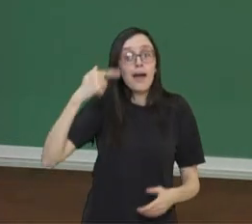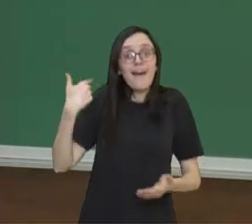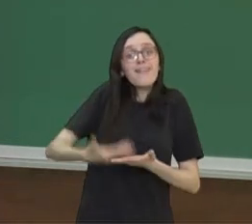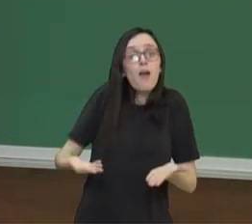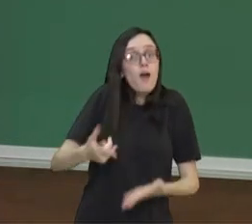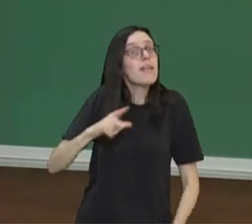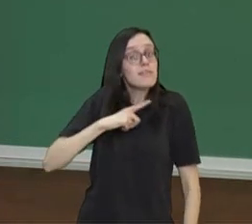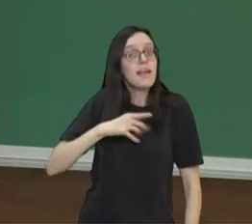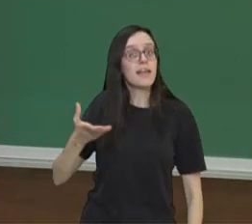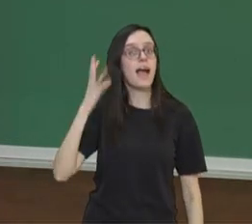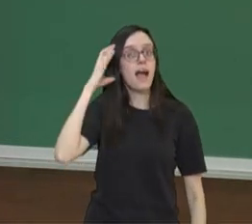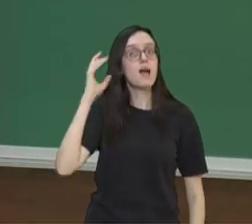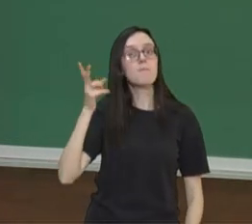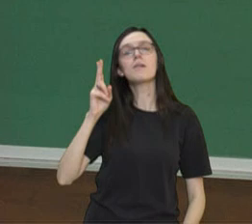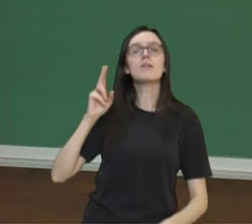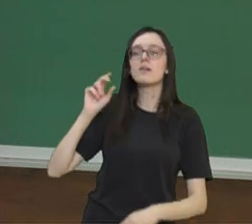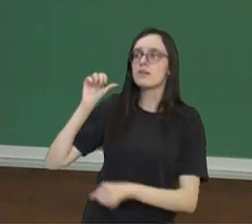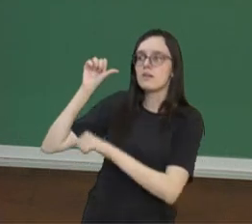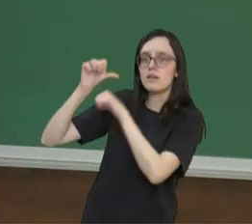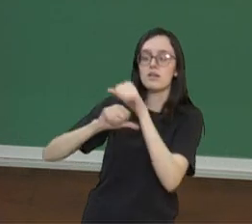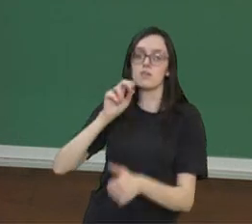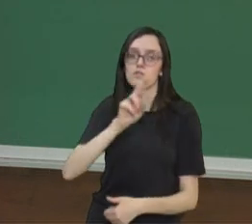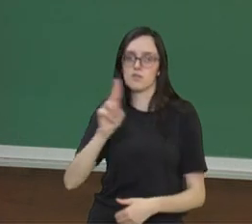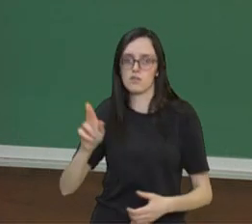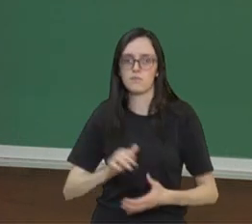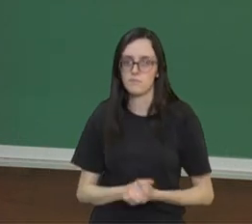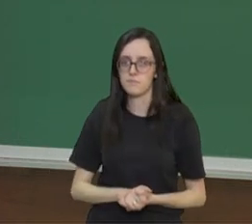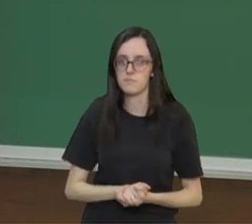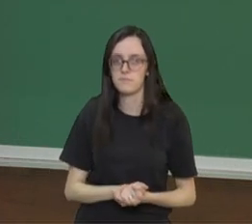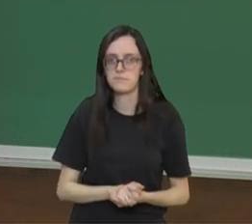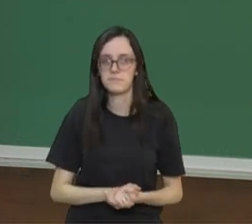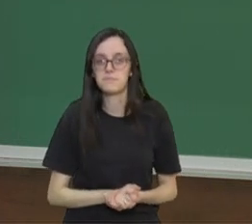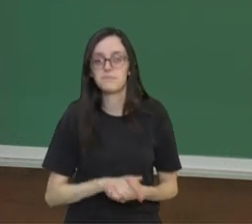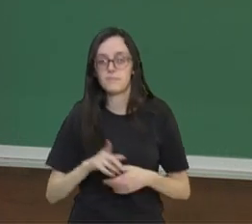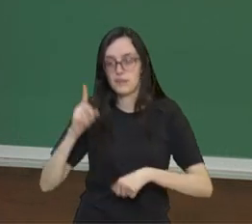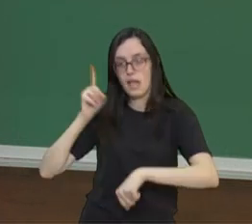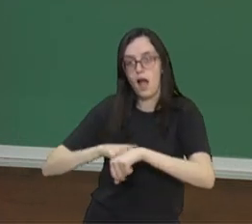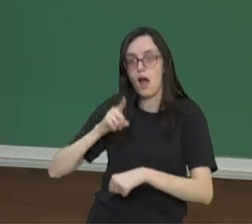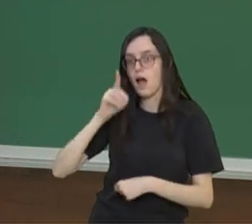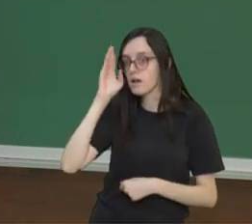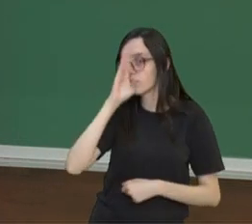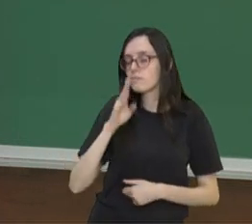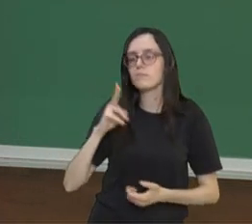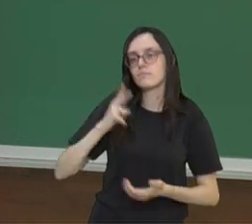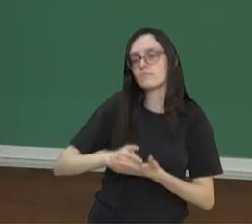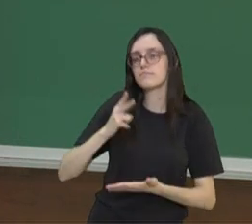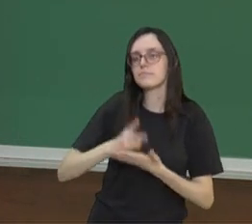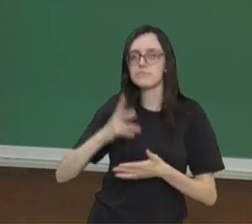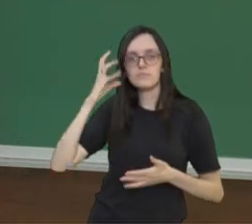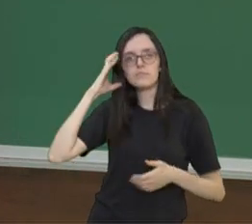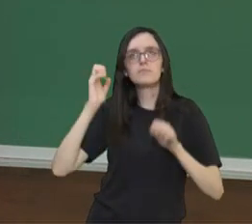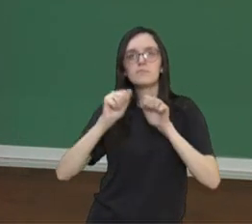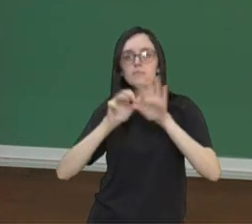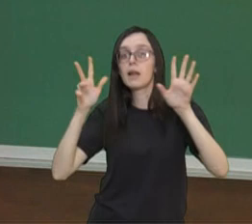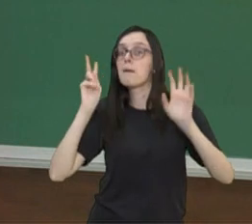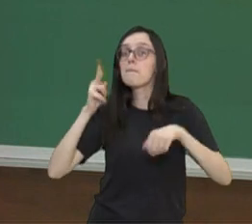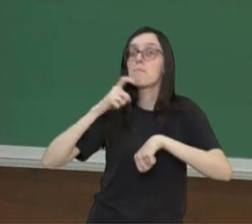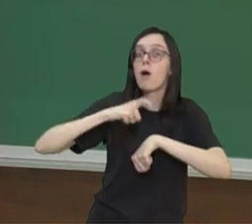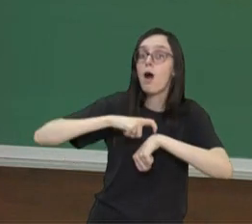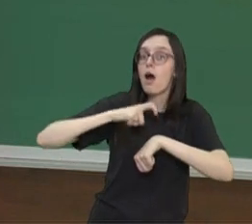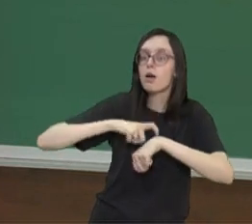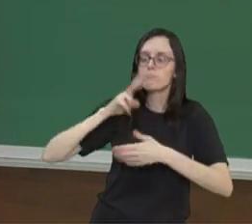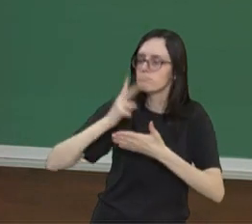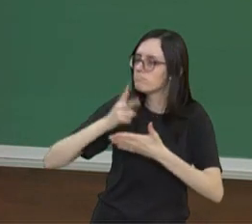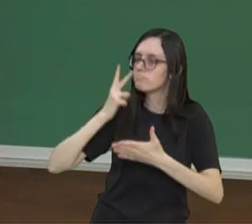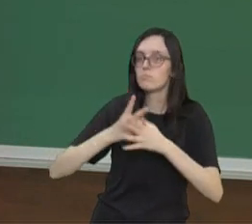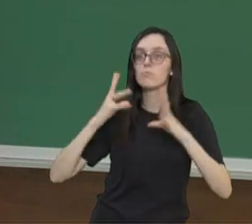do Brasil, que mudou de nome então. Então esse programa A Hora do Brasil ia ao ar em todas as rádios do Brasil no mesmo horário, para